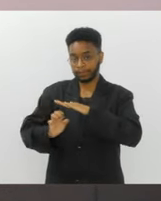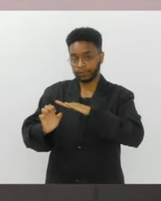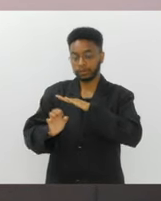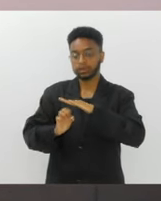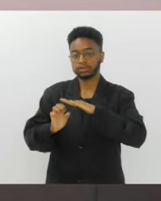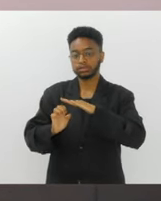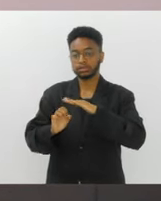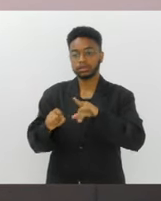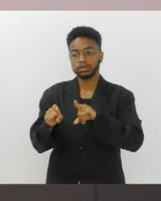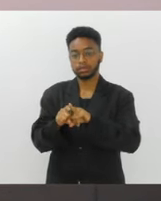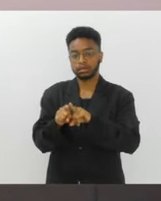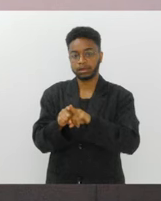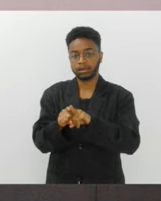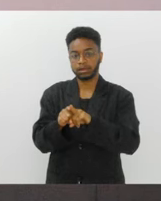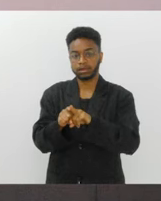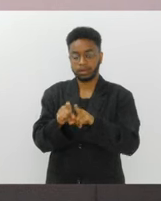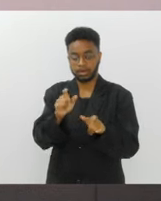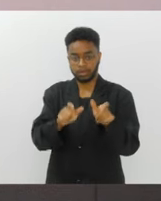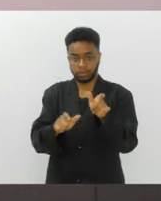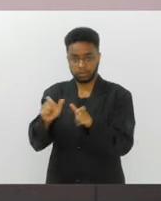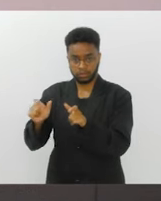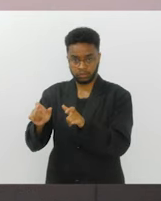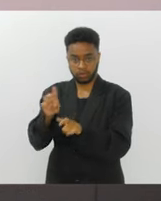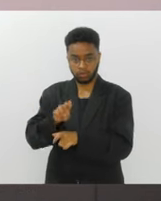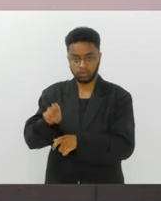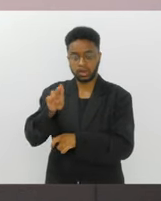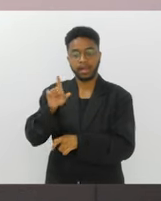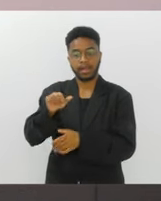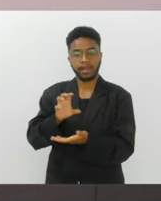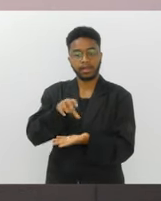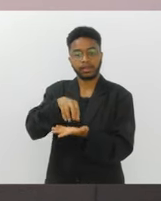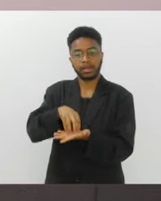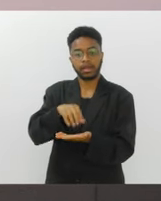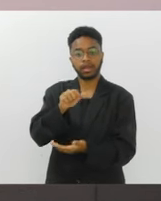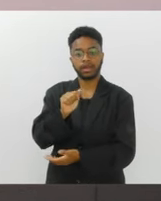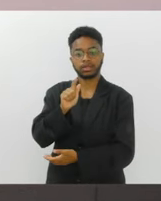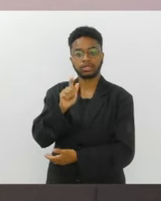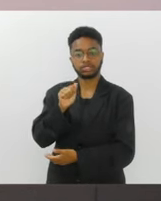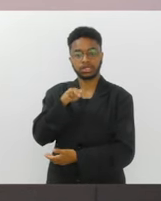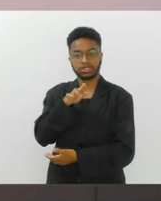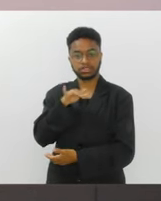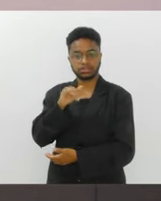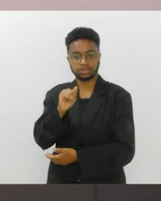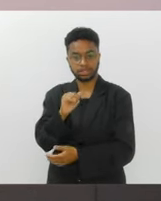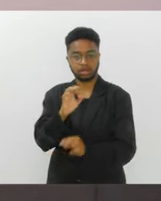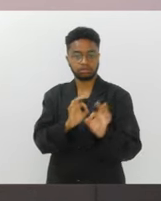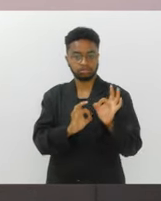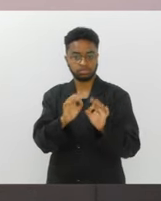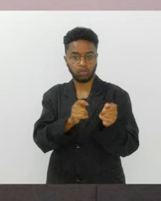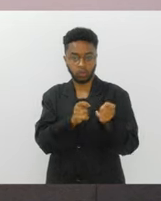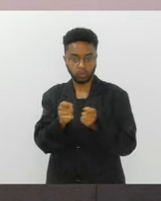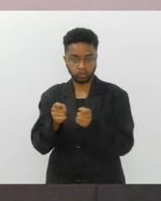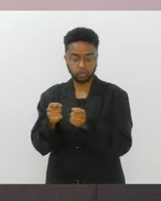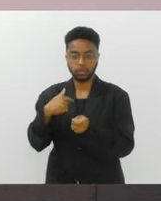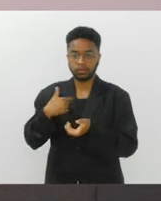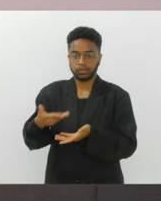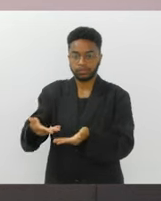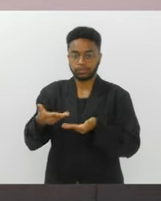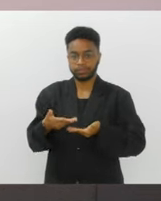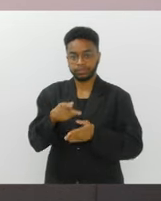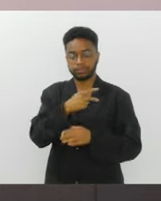e o usuário é a agência reguladora. Então, eu convidaria o senhor